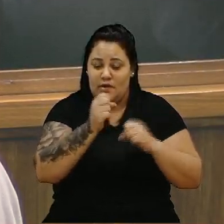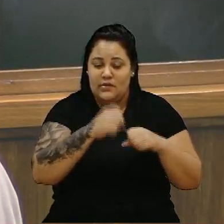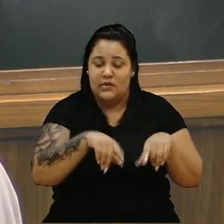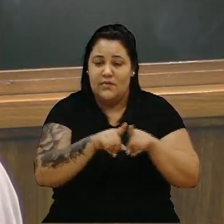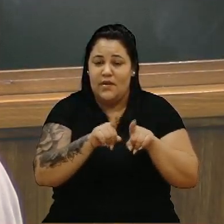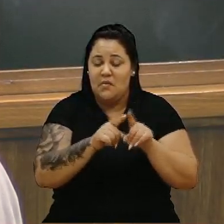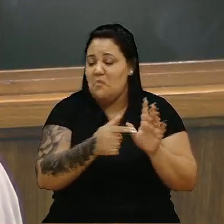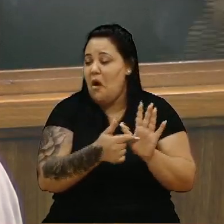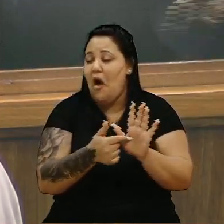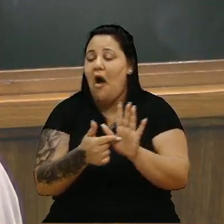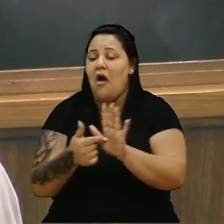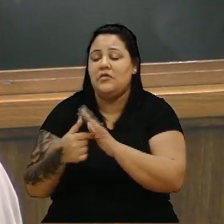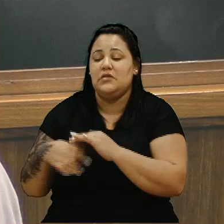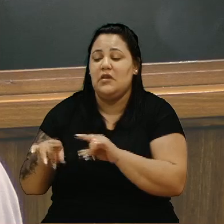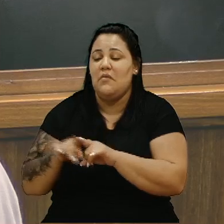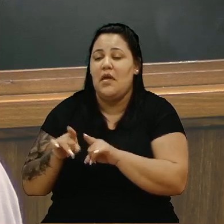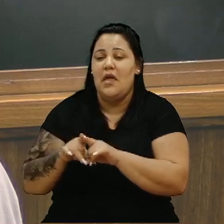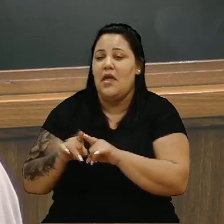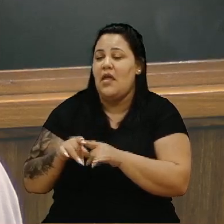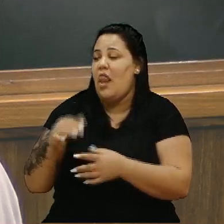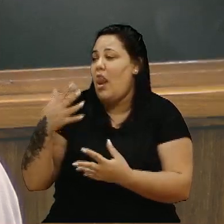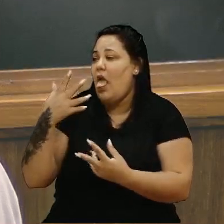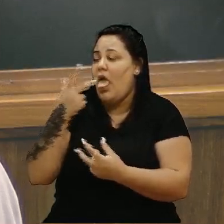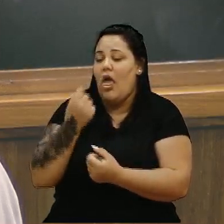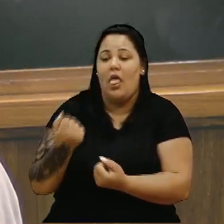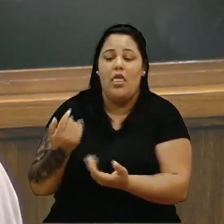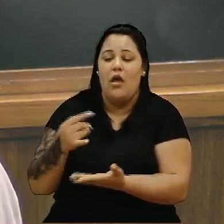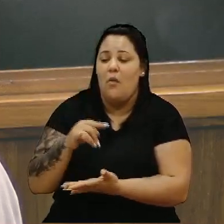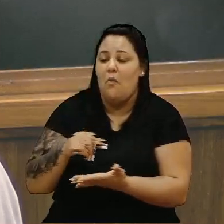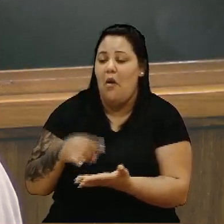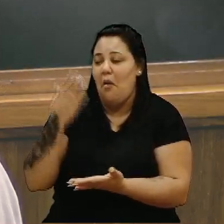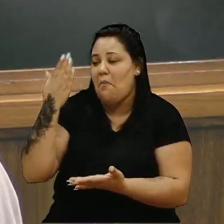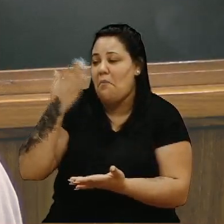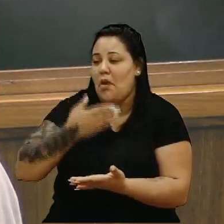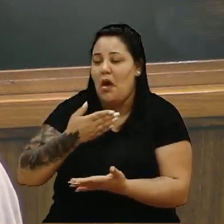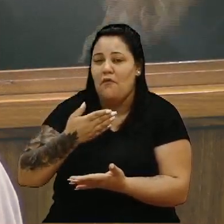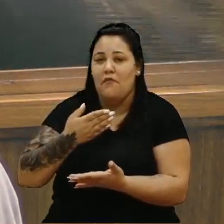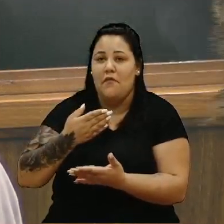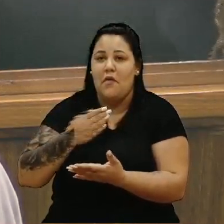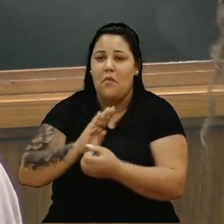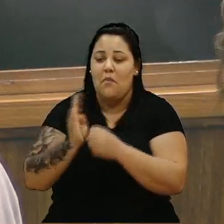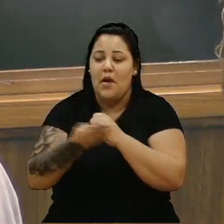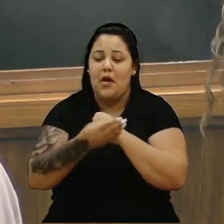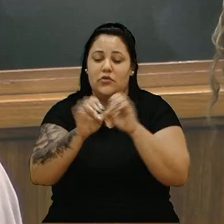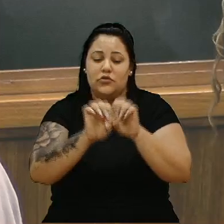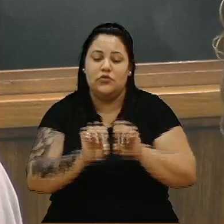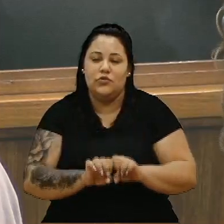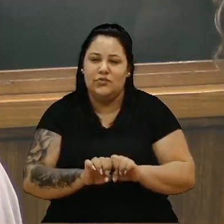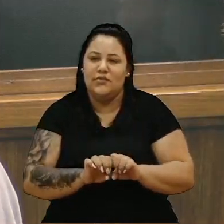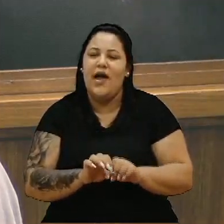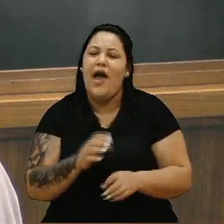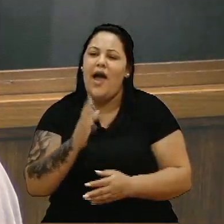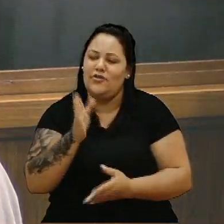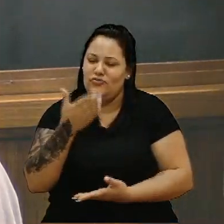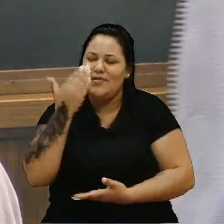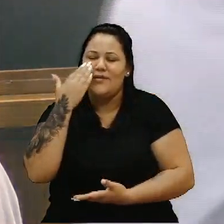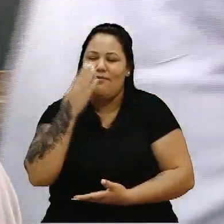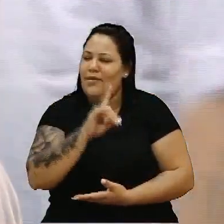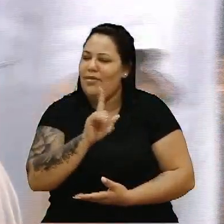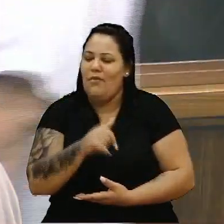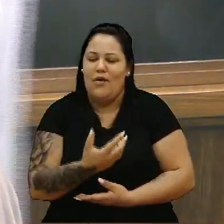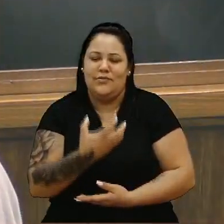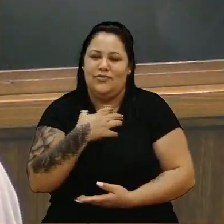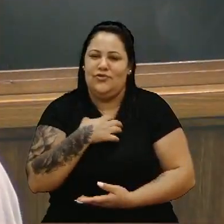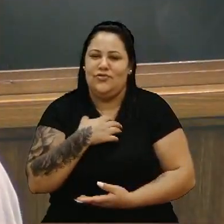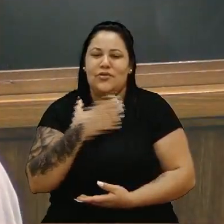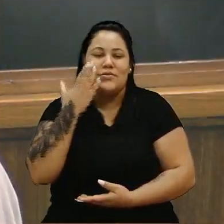sereia de que deu a regularização, automaticamente o bairro inteiro será estruturado. E a gente sabe que não é assim. A gente sabe que os moradores têm